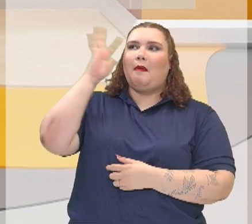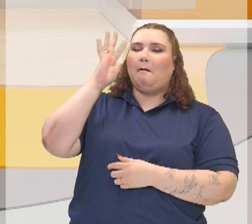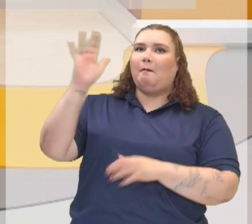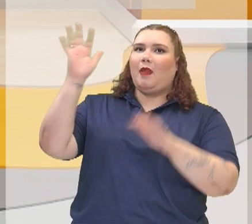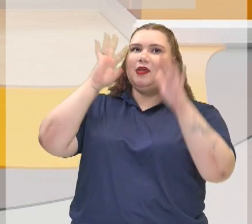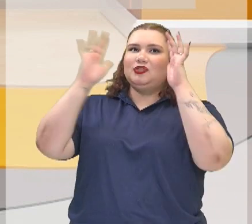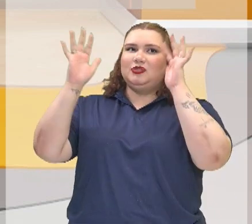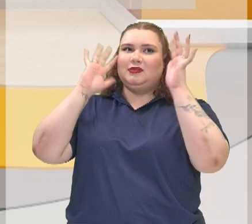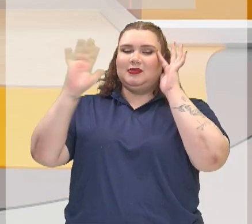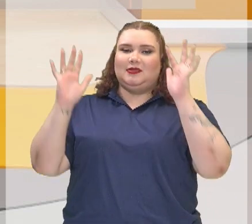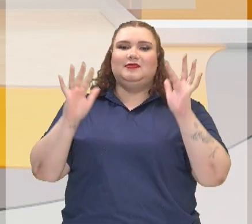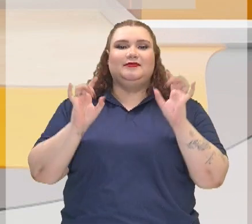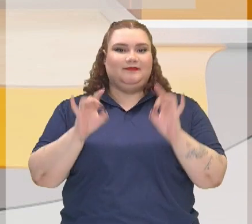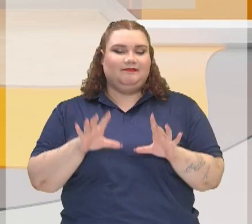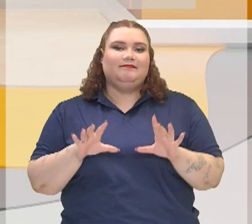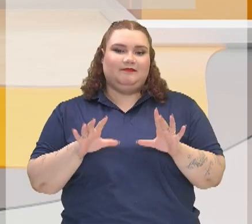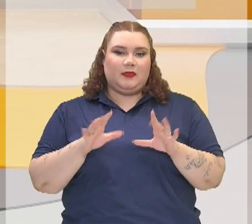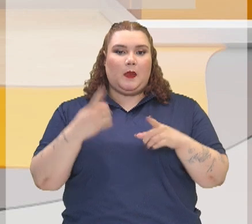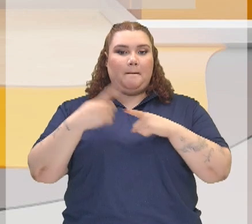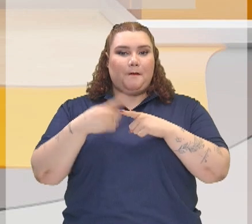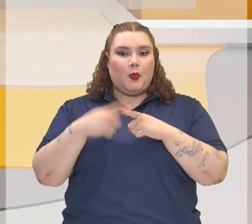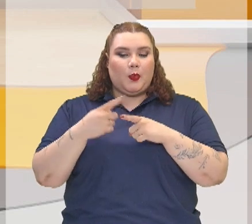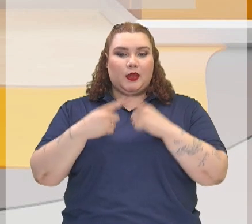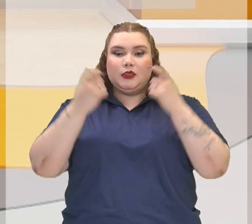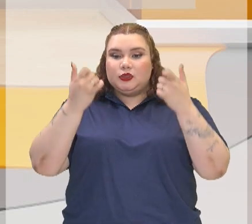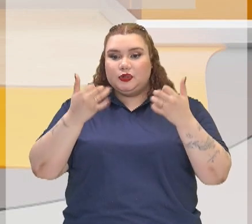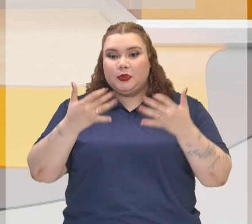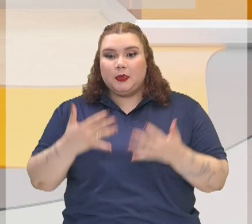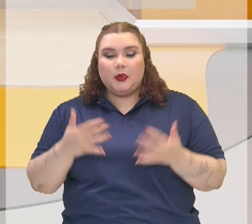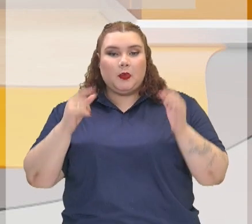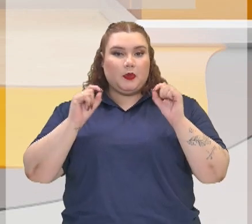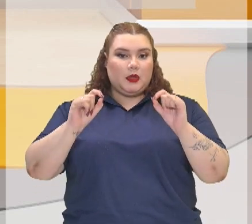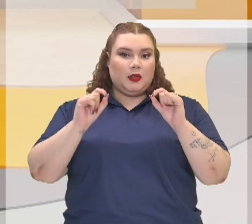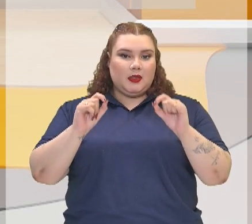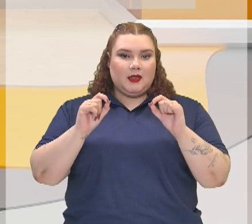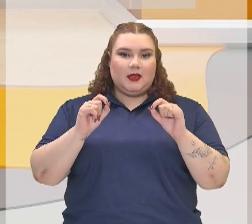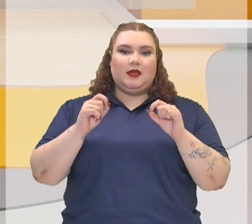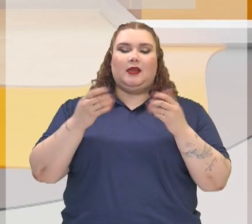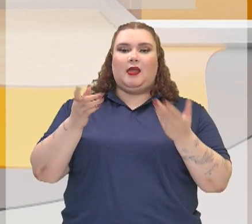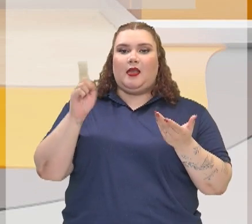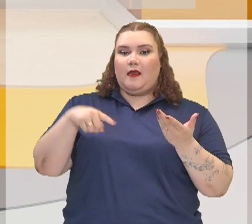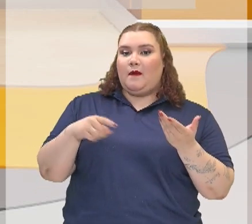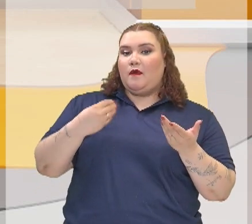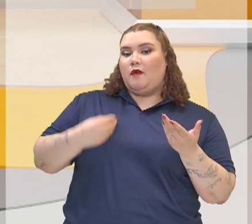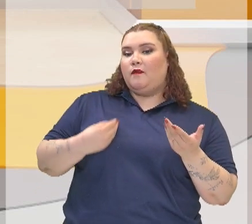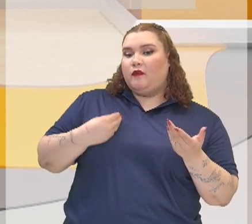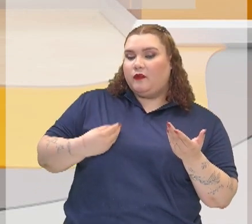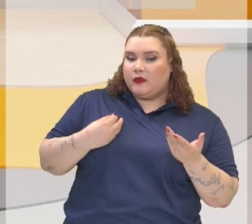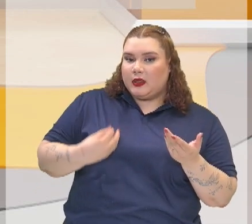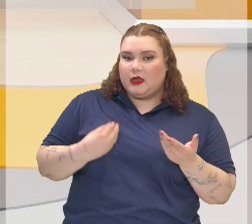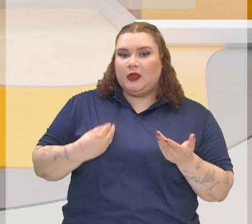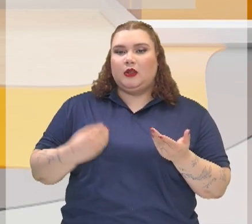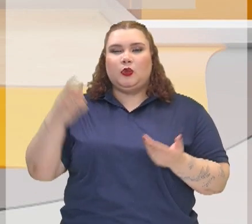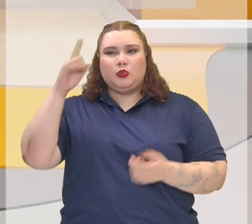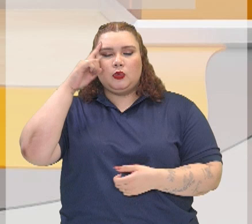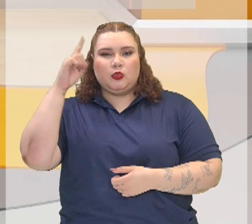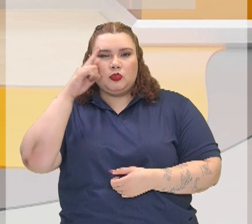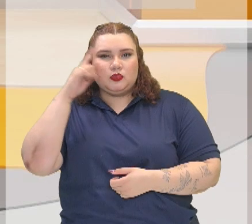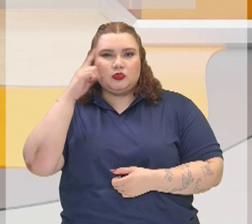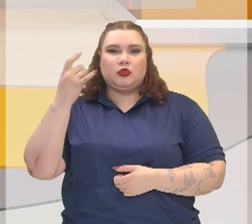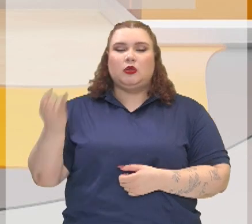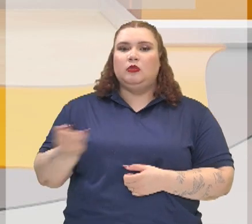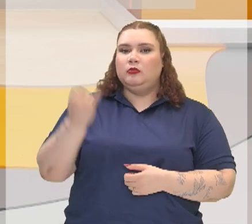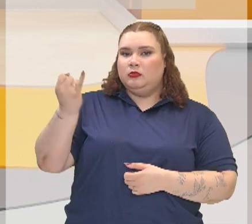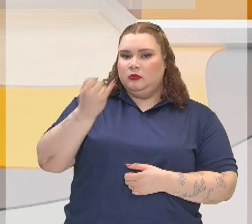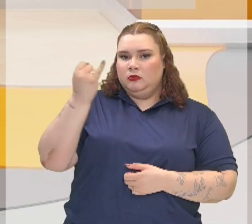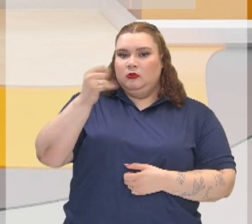importante, pois ela fala justamente do quê? Da vida, do cotidiano, daquilo que é importante